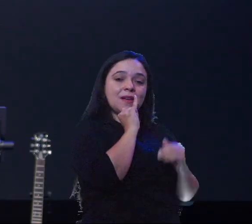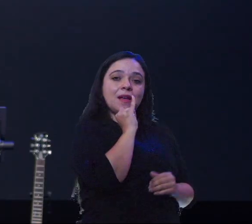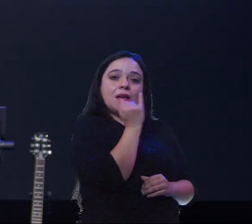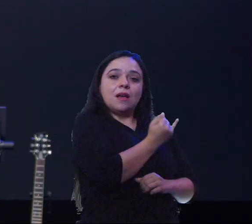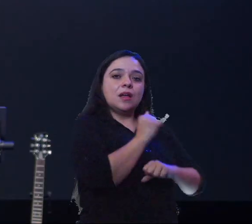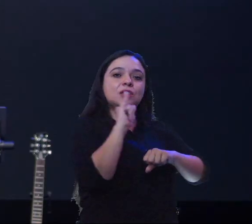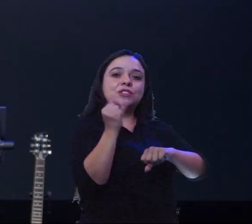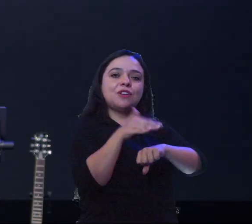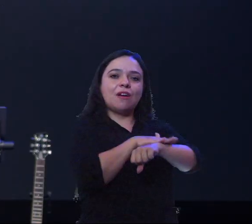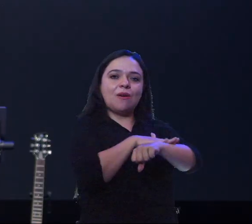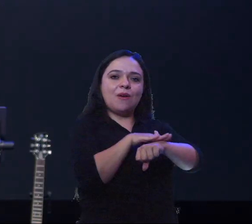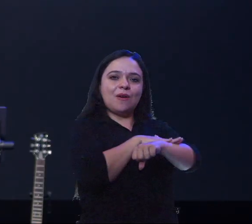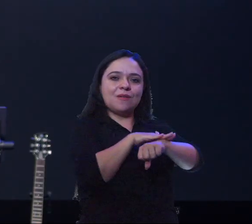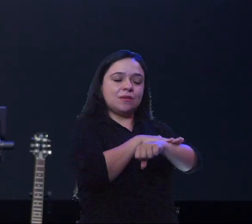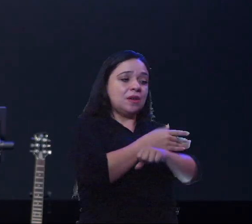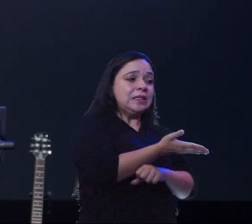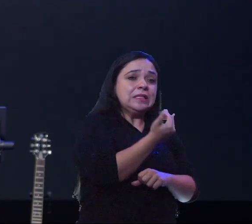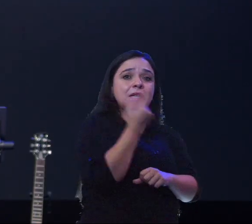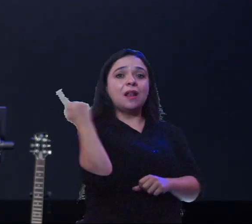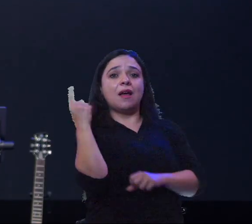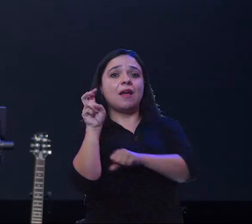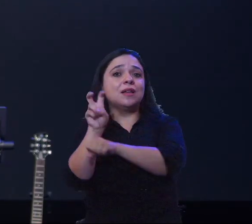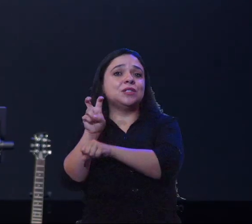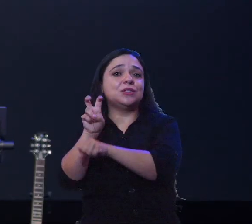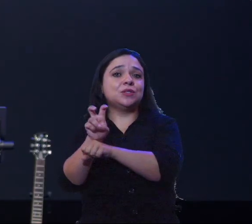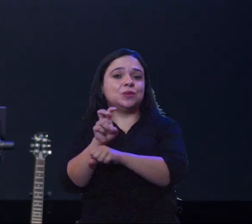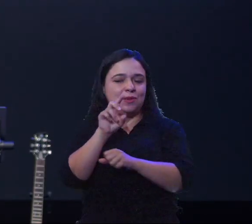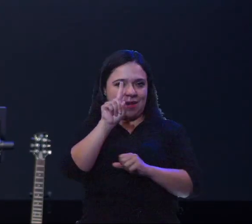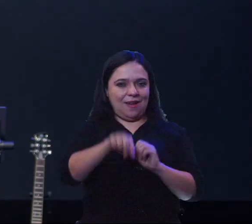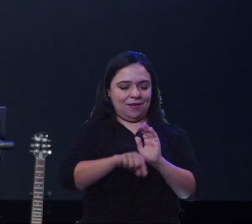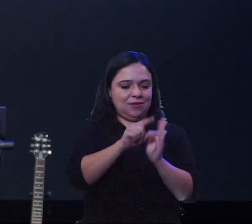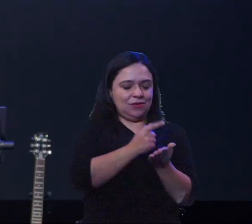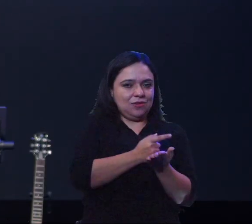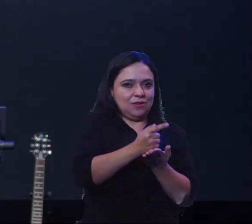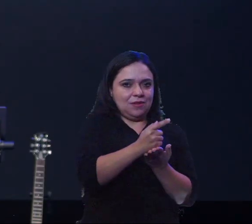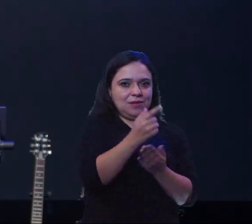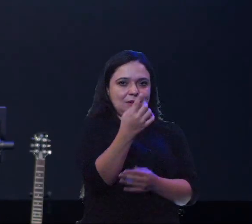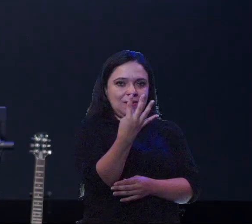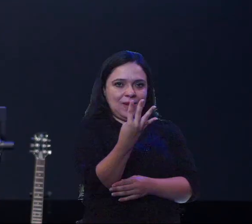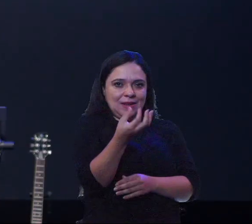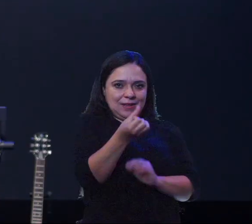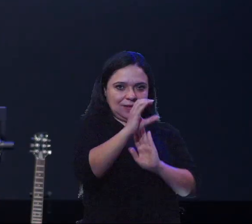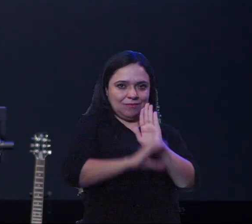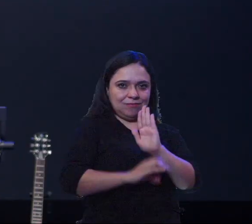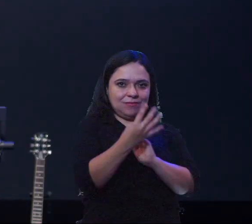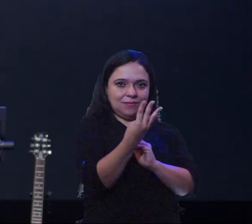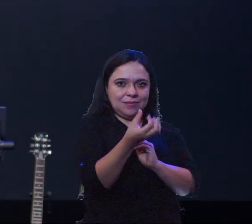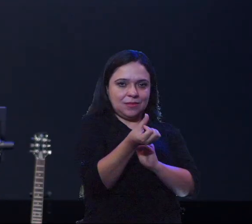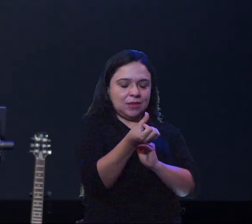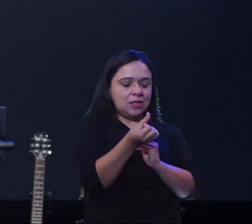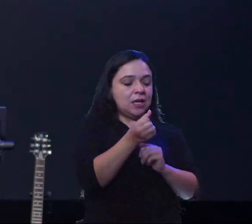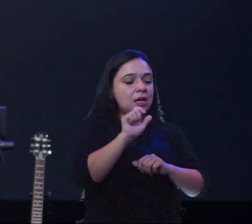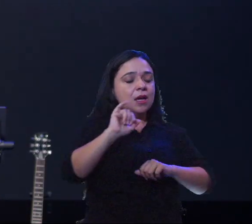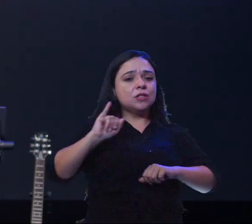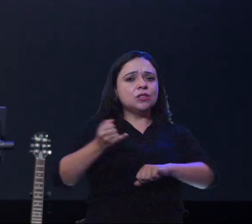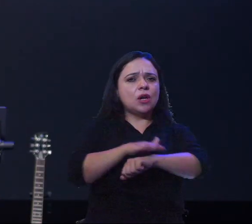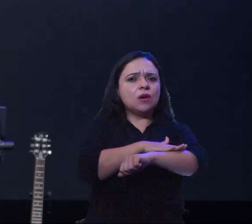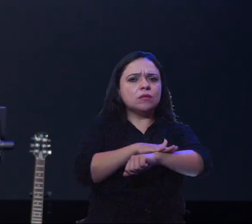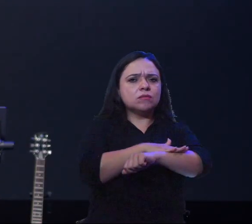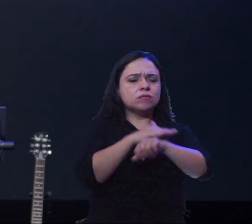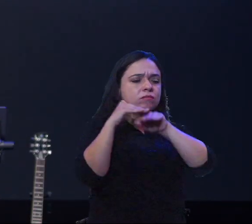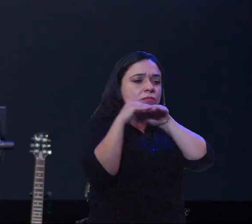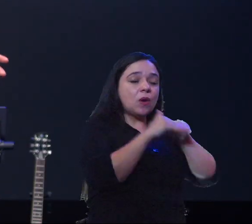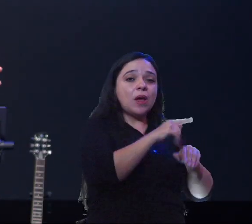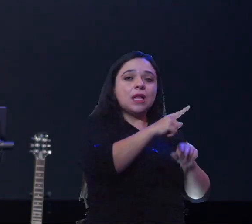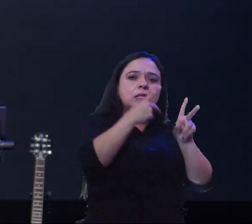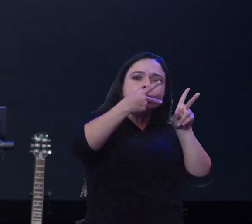não quer, ele não acredita. Em Gênesis 46, ele tem uma visão de Deus dizendo que ele não deveria ter medo e